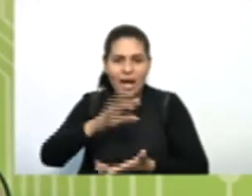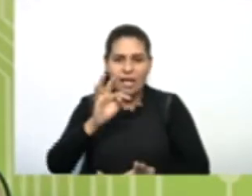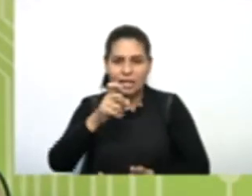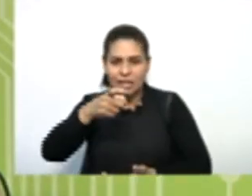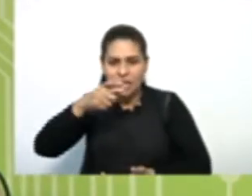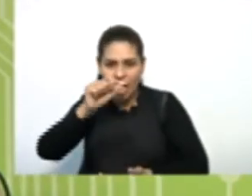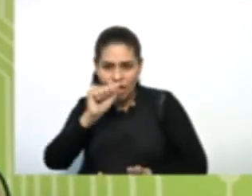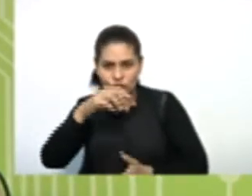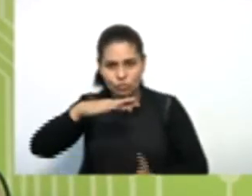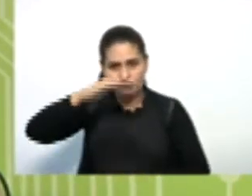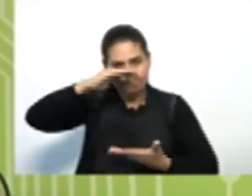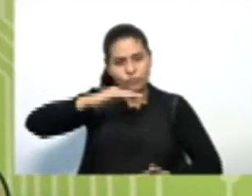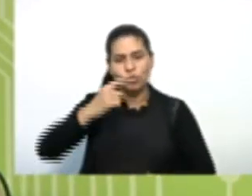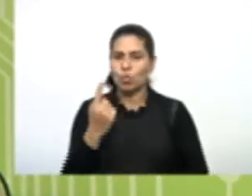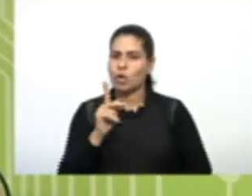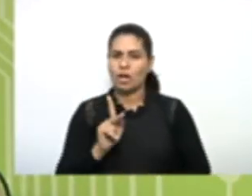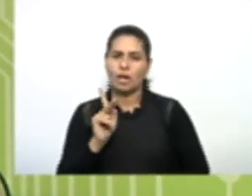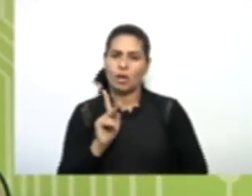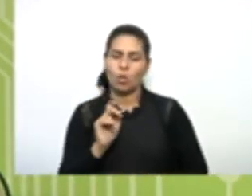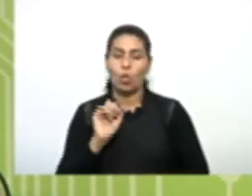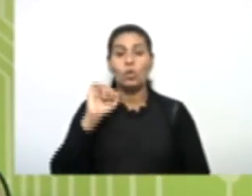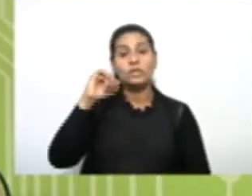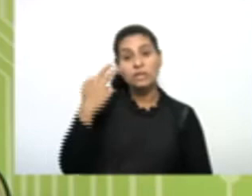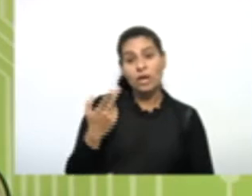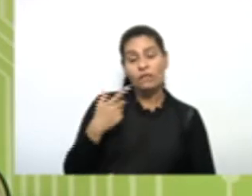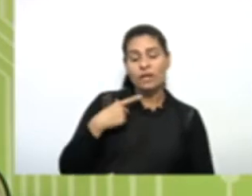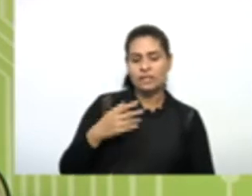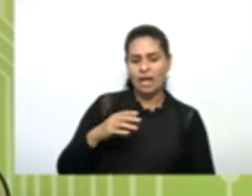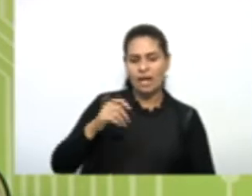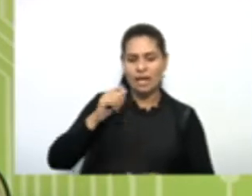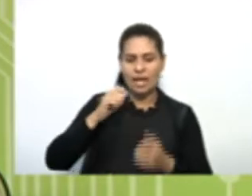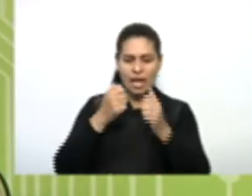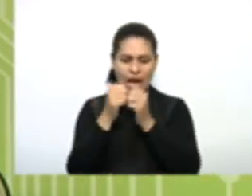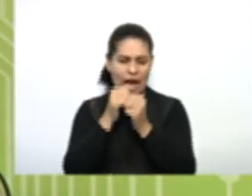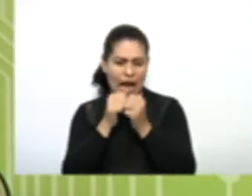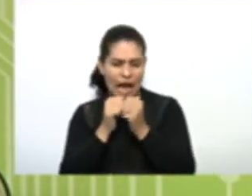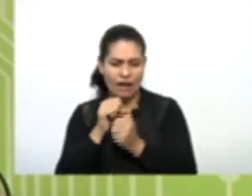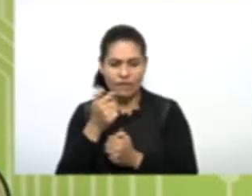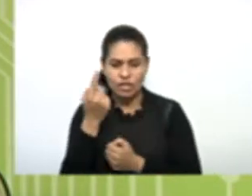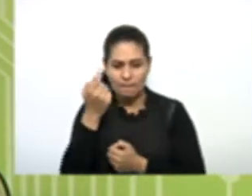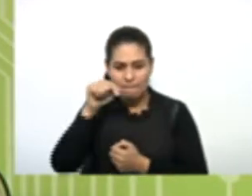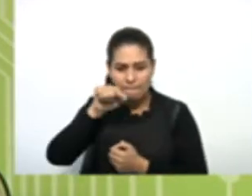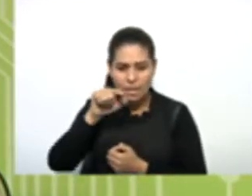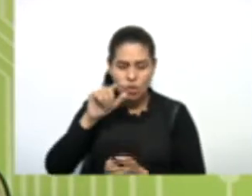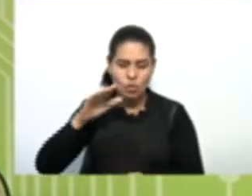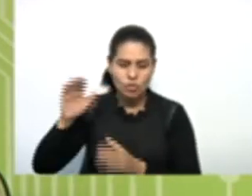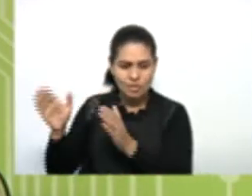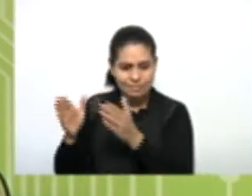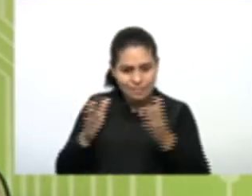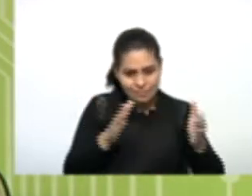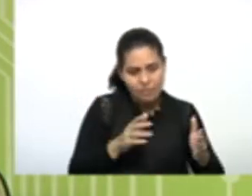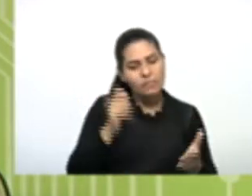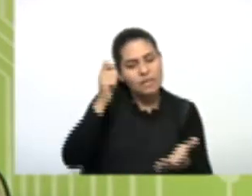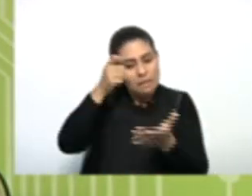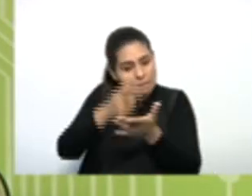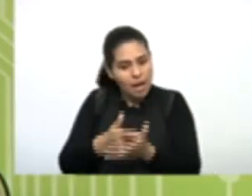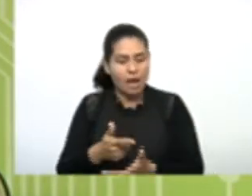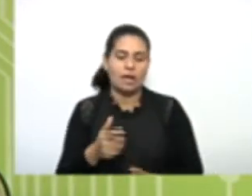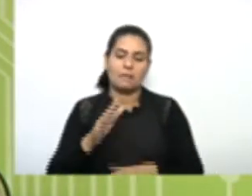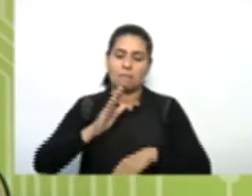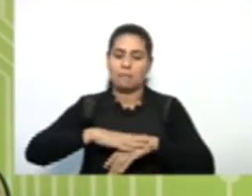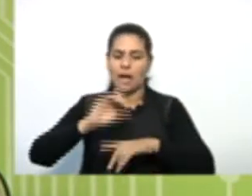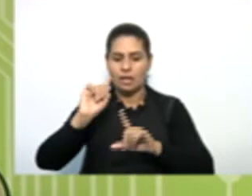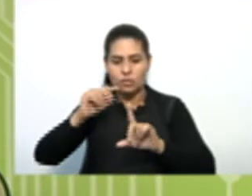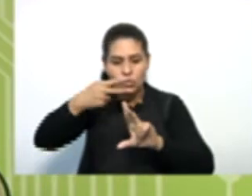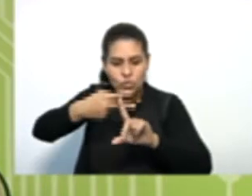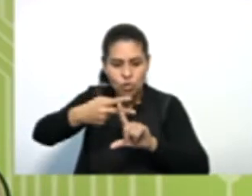à torrefação de uma saca de café. Se você vai fazer a torrefação de 1000 sacas de café, você vai pagar 1000 vezes